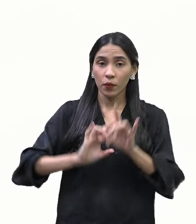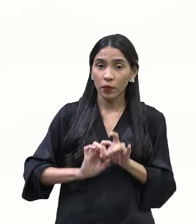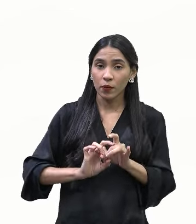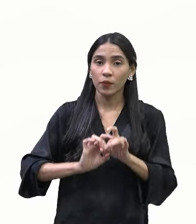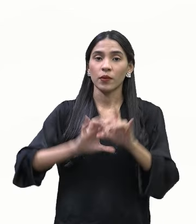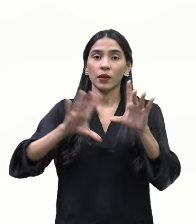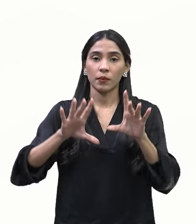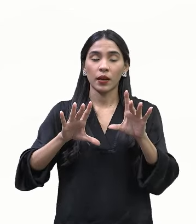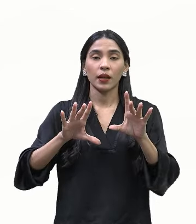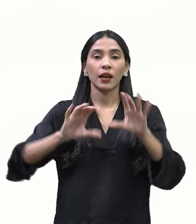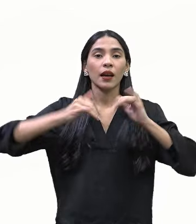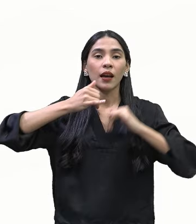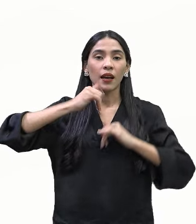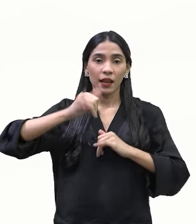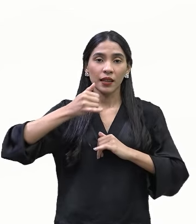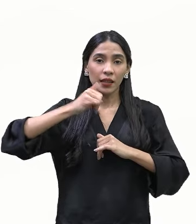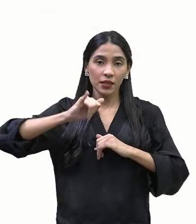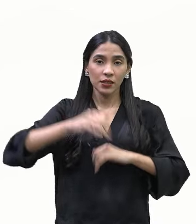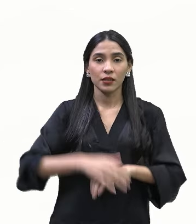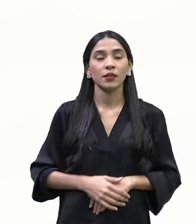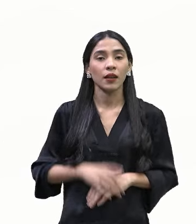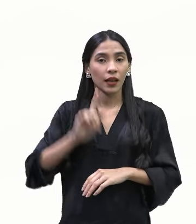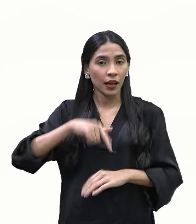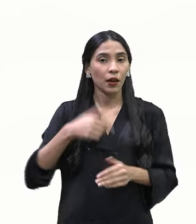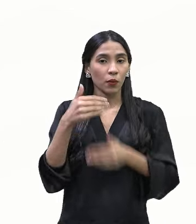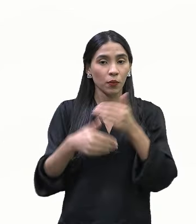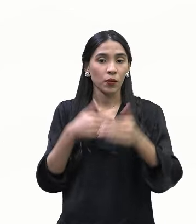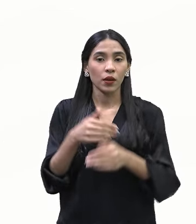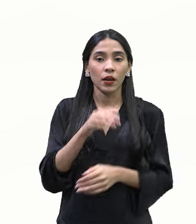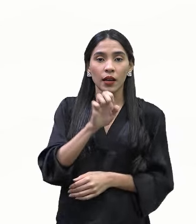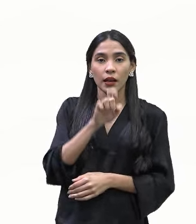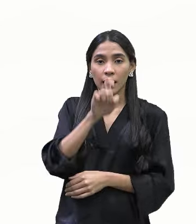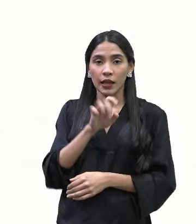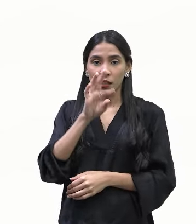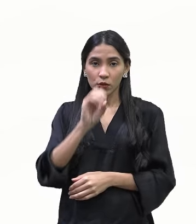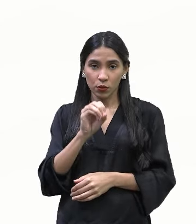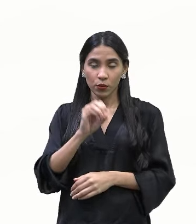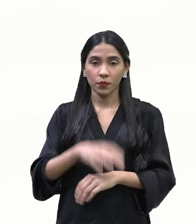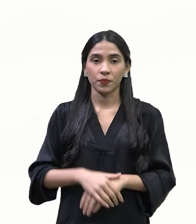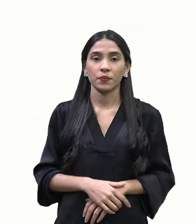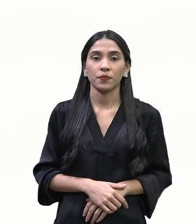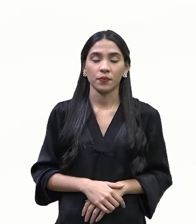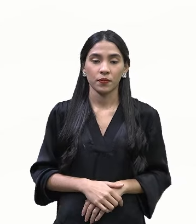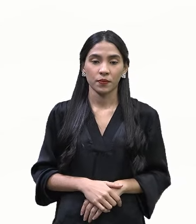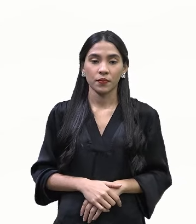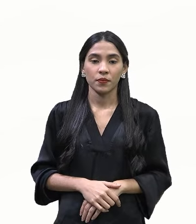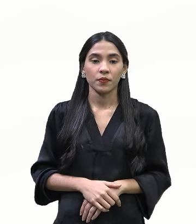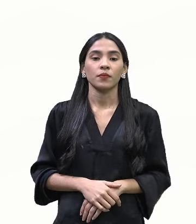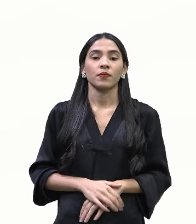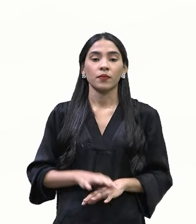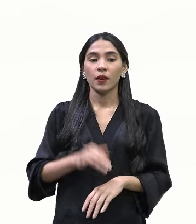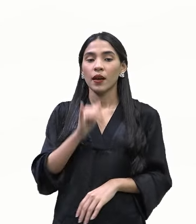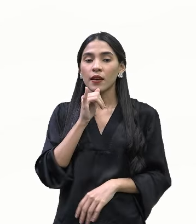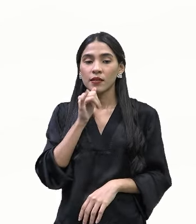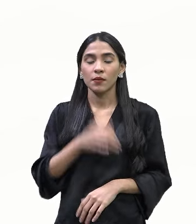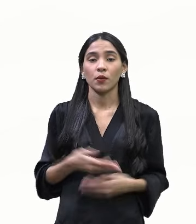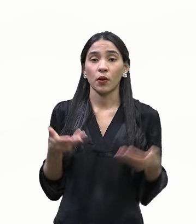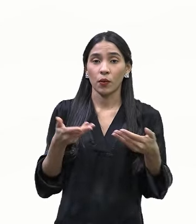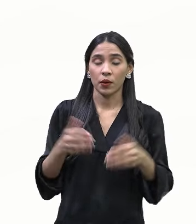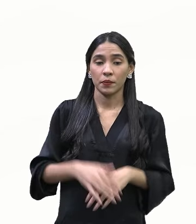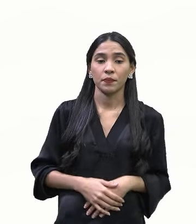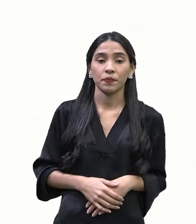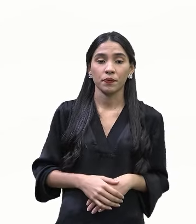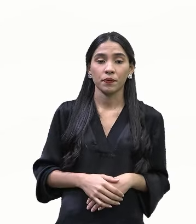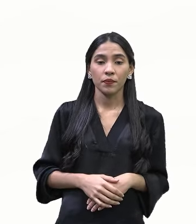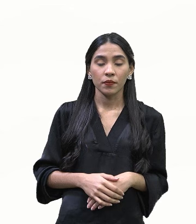liberar energia, ou seja, é um processo exotérmico. Na queima, como a gente acabou de falar,